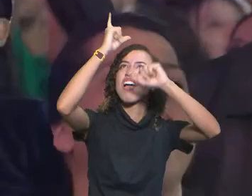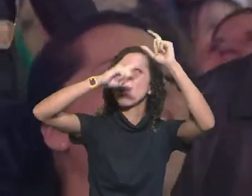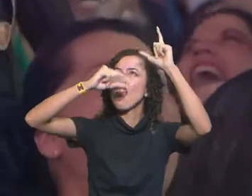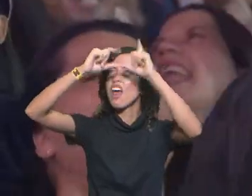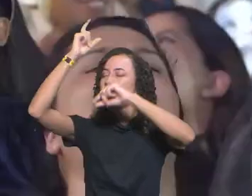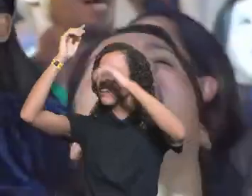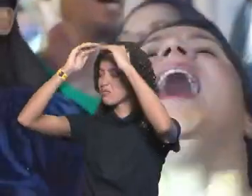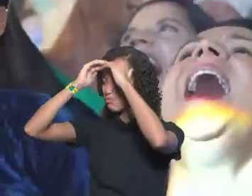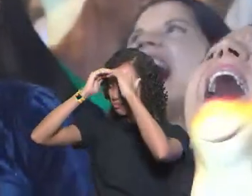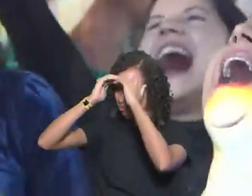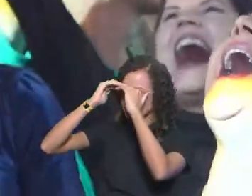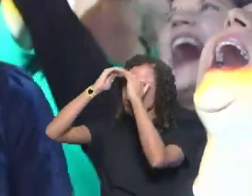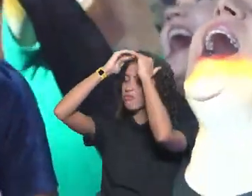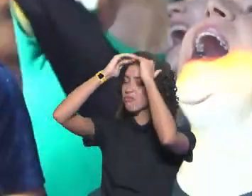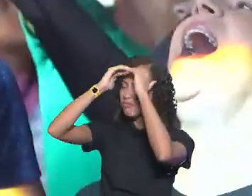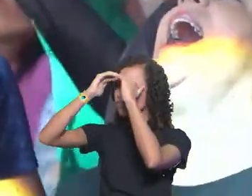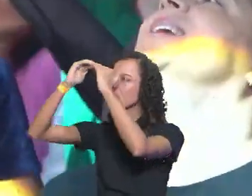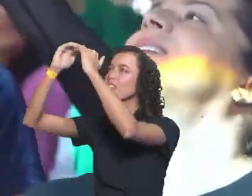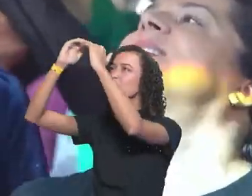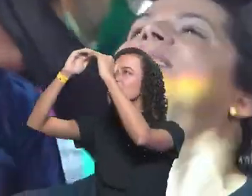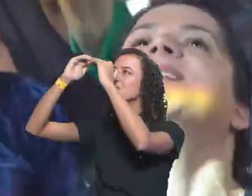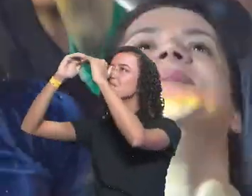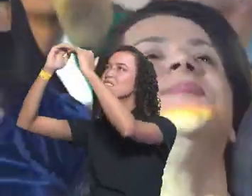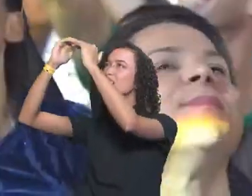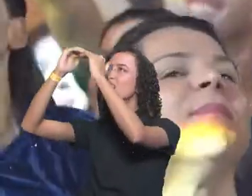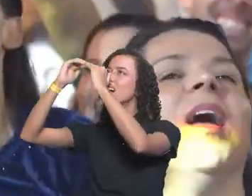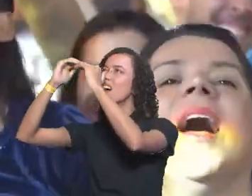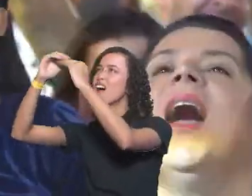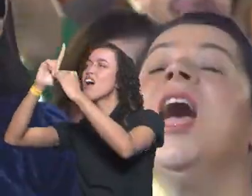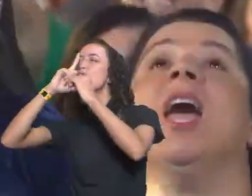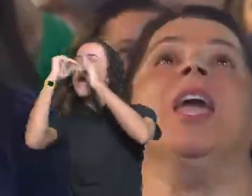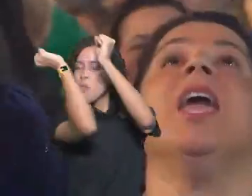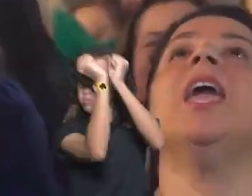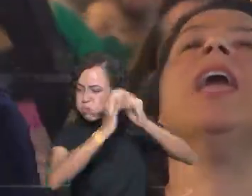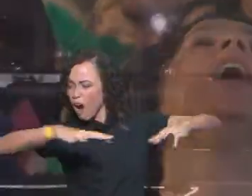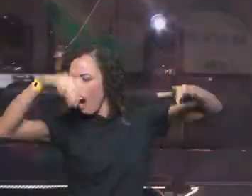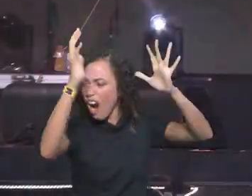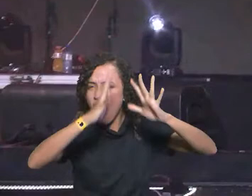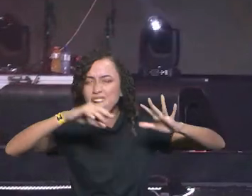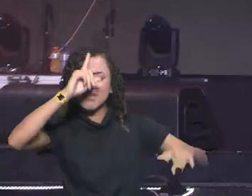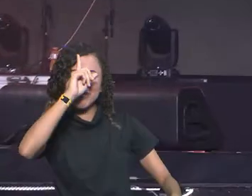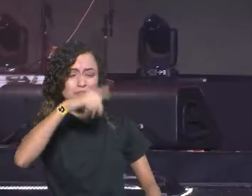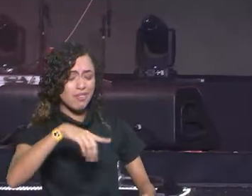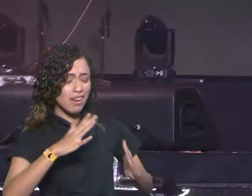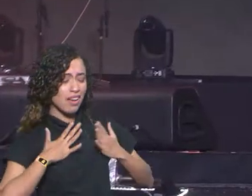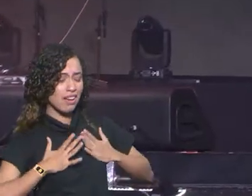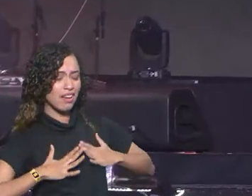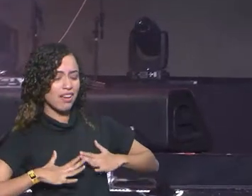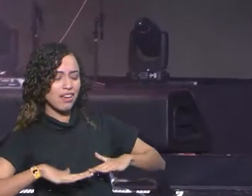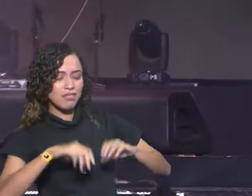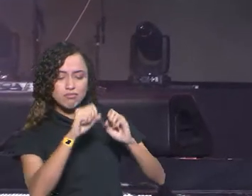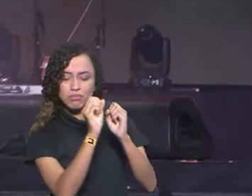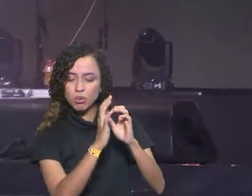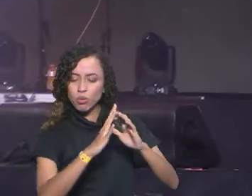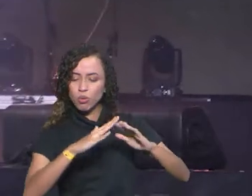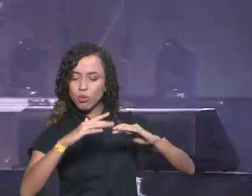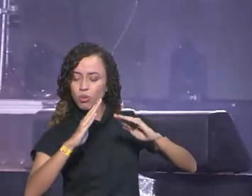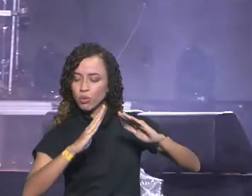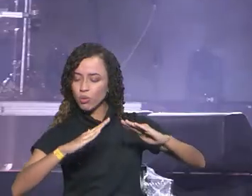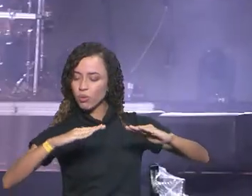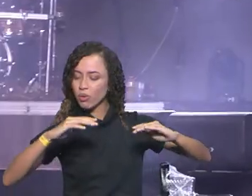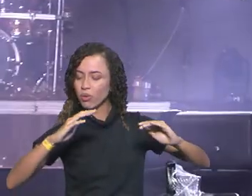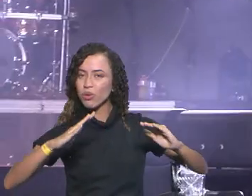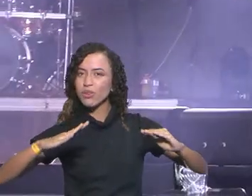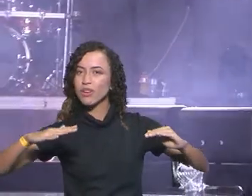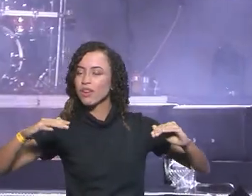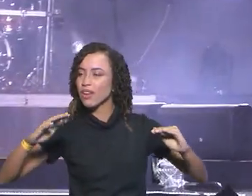as estrelas e amar e amar os seus